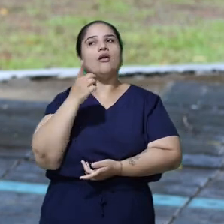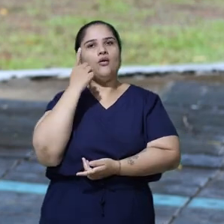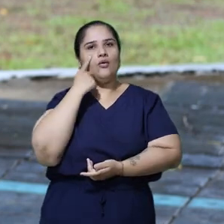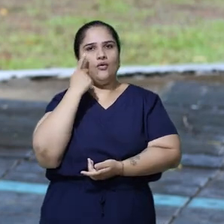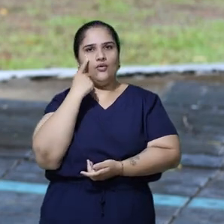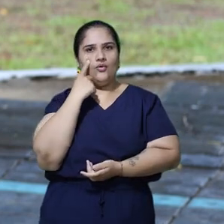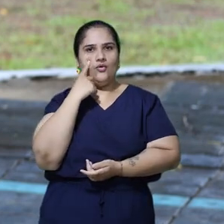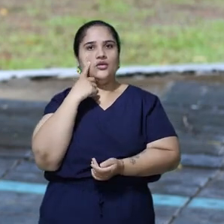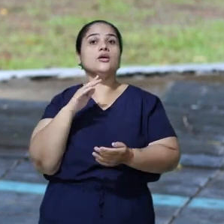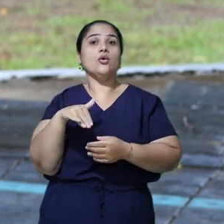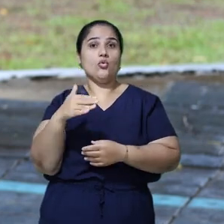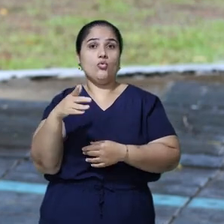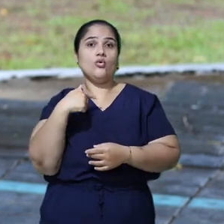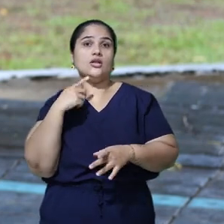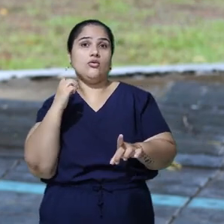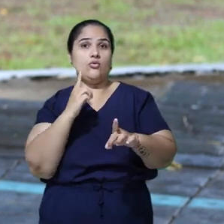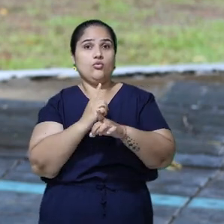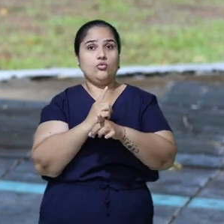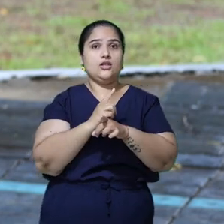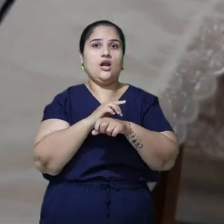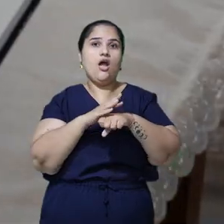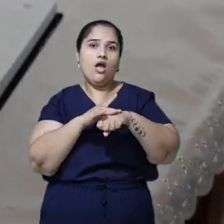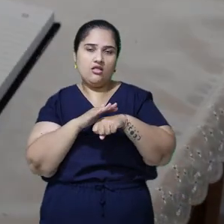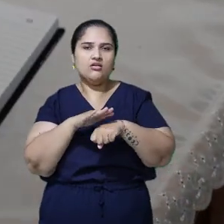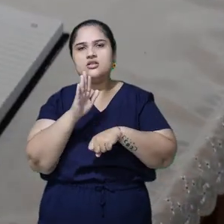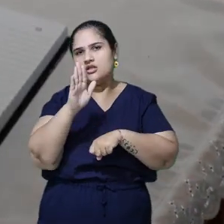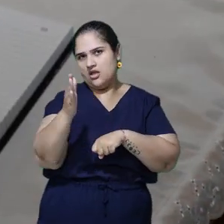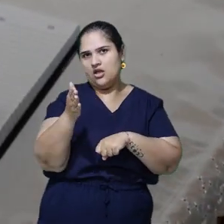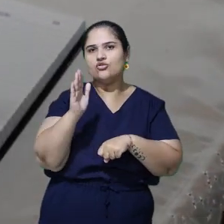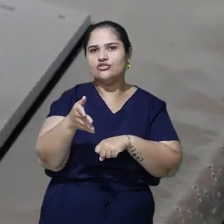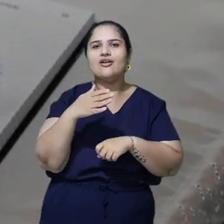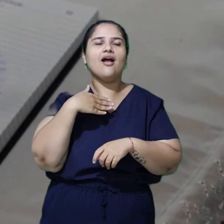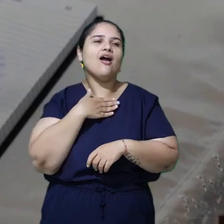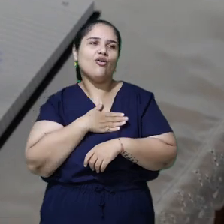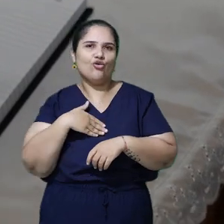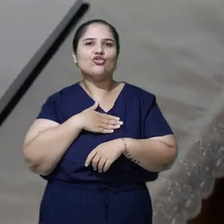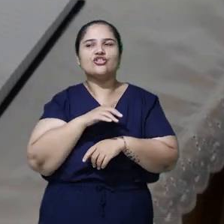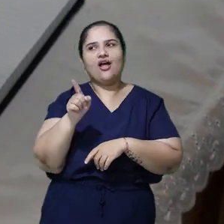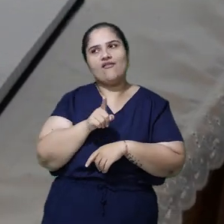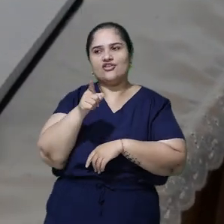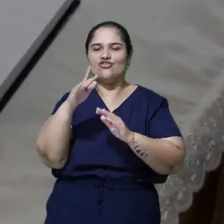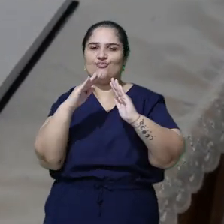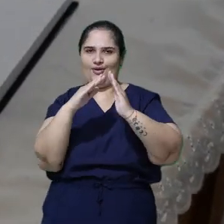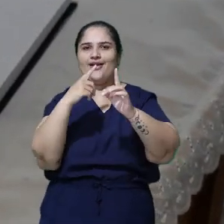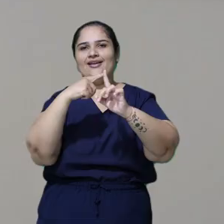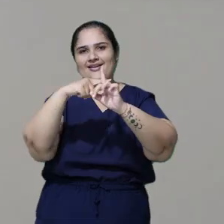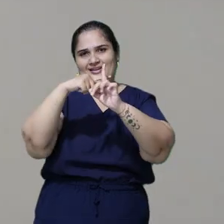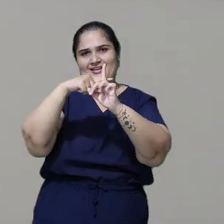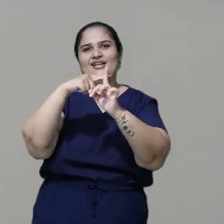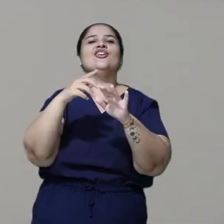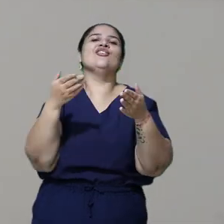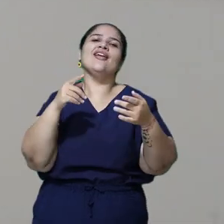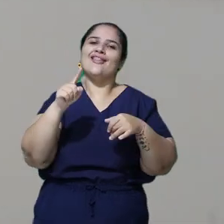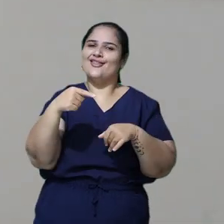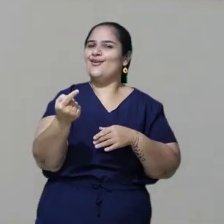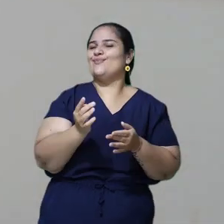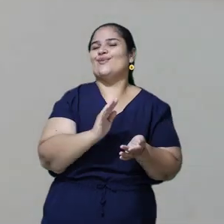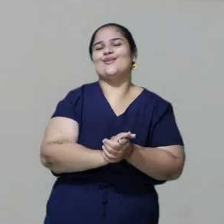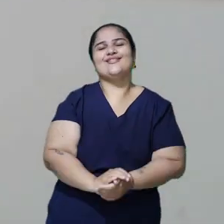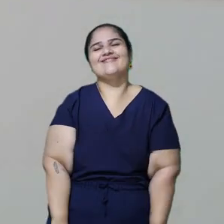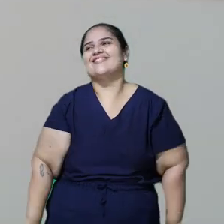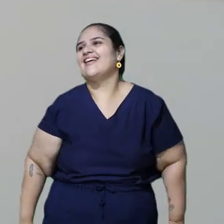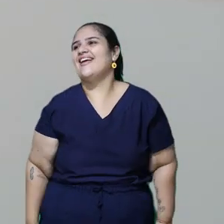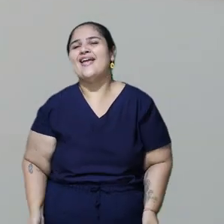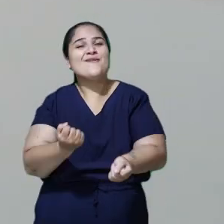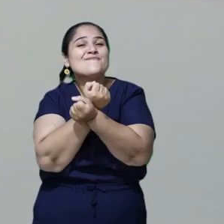quando eu descobri a doença, eu já era uma pessoa que gostava de ir à igreja, né? E eu acredito que depois disso é impossível você não